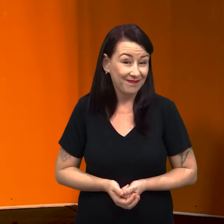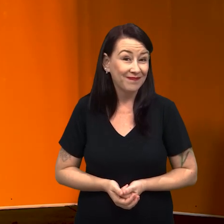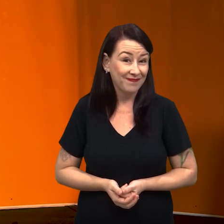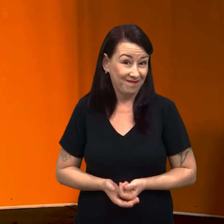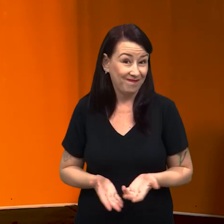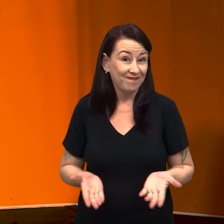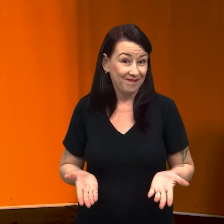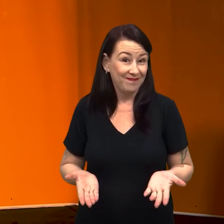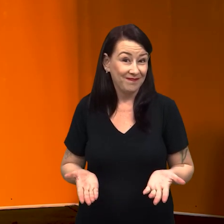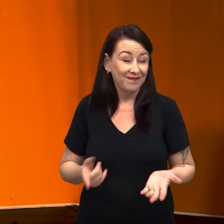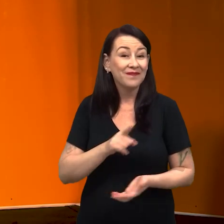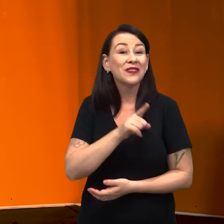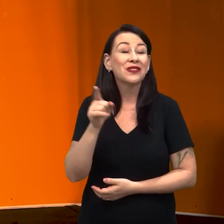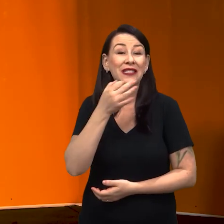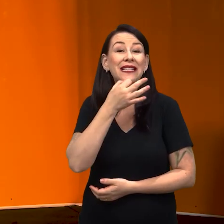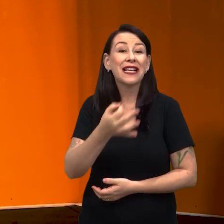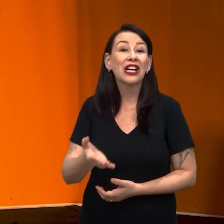O que vocês acham?